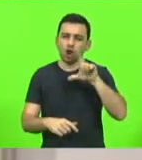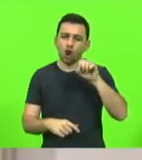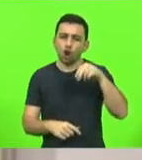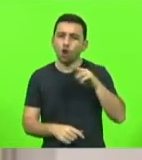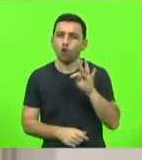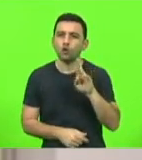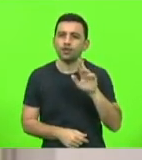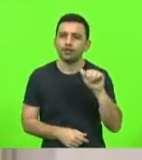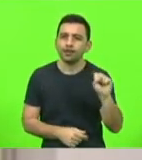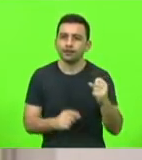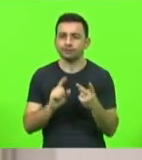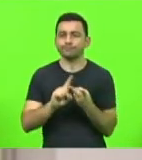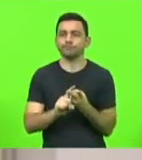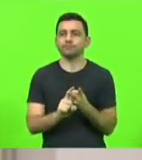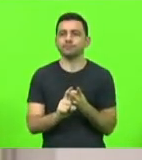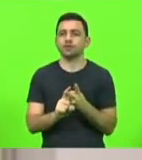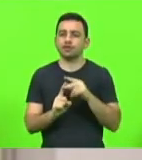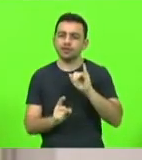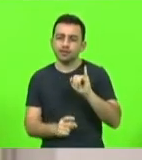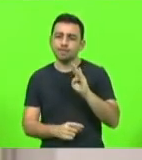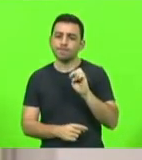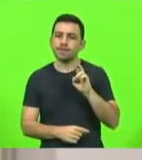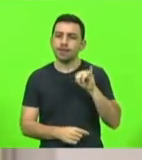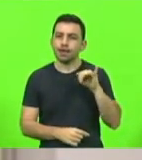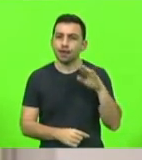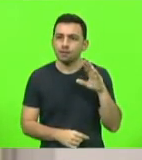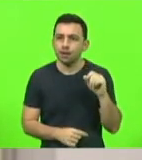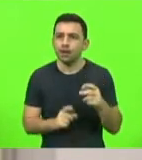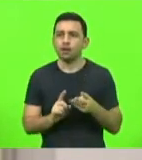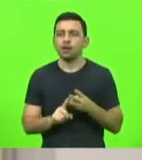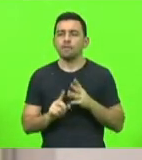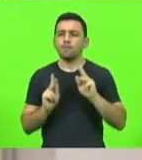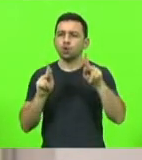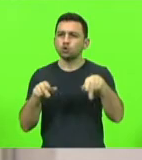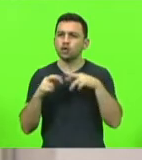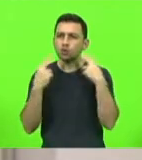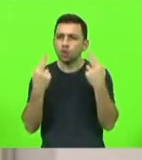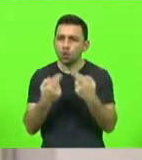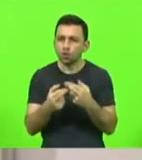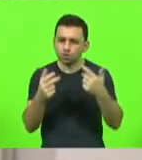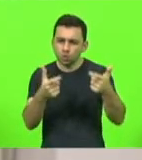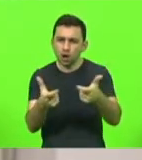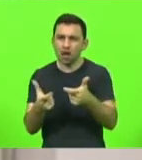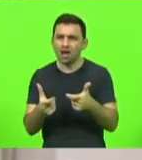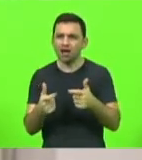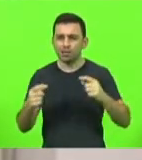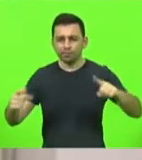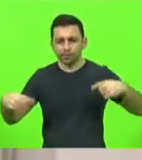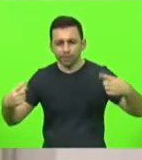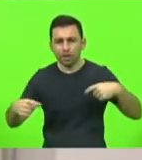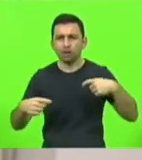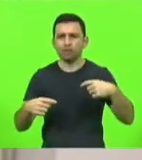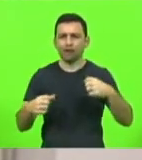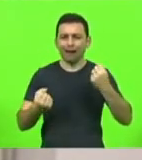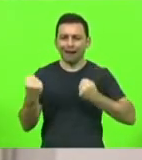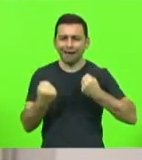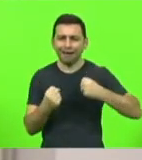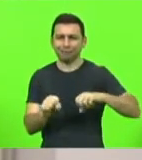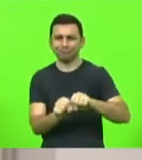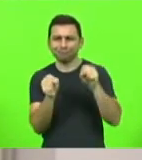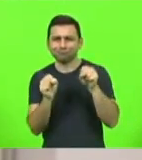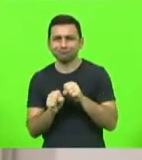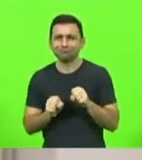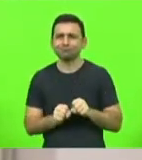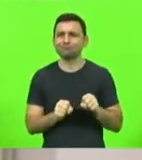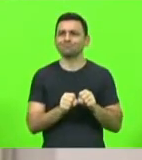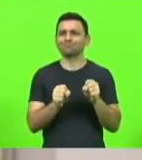por Ibirama, por Rio do Sul, Pouso Redondo, é pneu, é carro estourado, é pneu